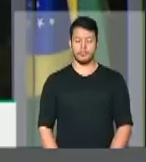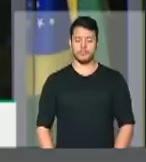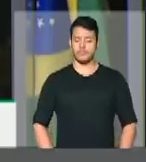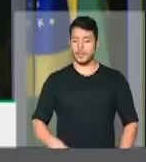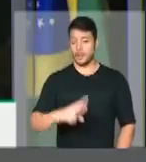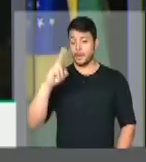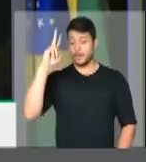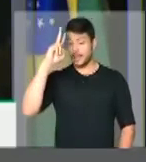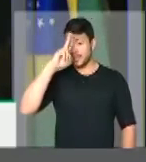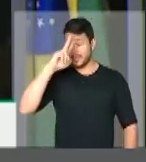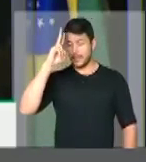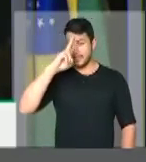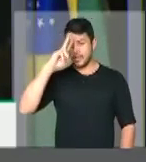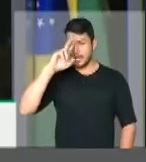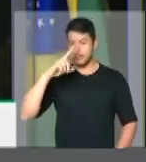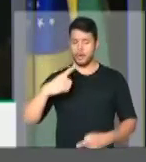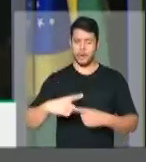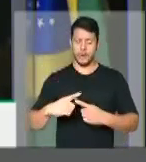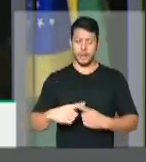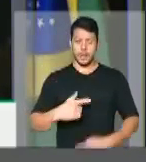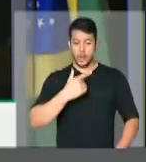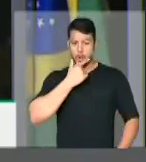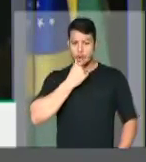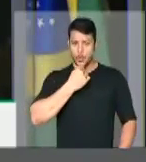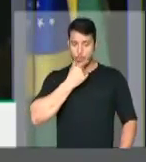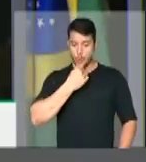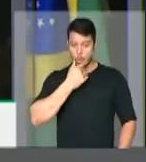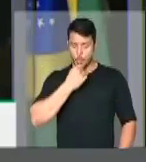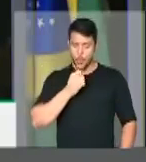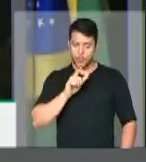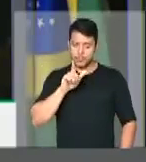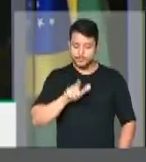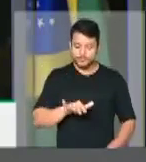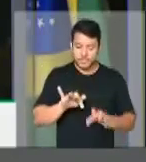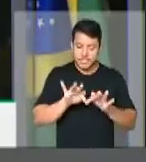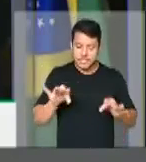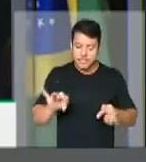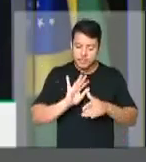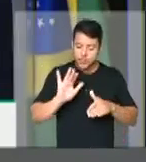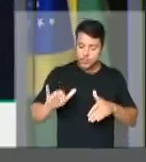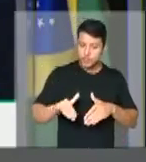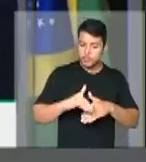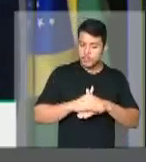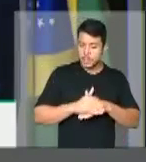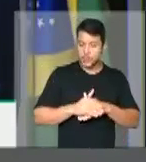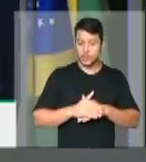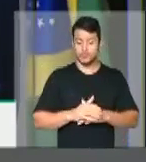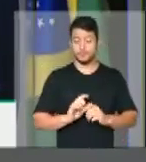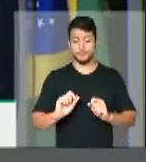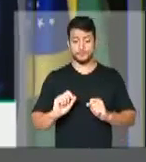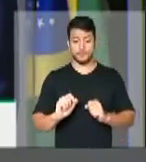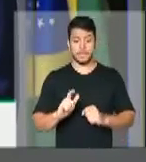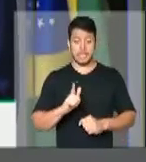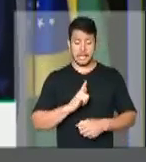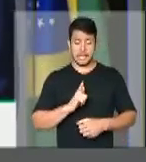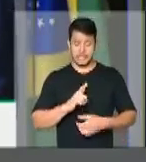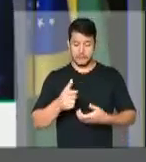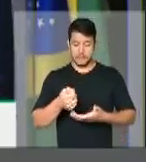isso no seu livro sobre os acontecimentos de 64 a 85.